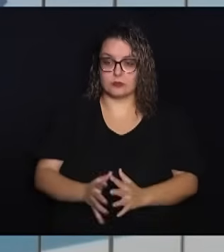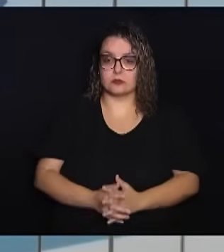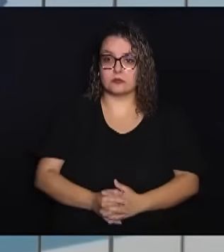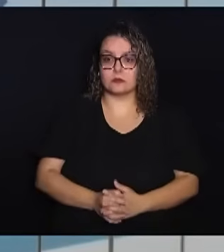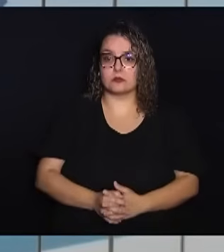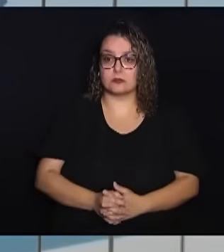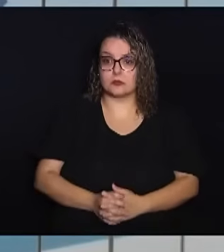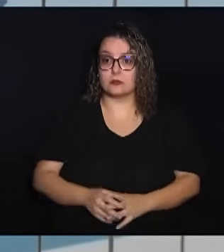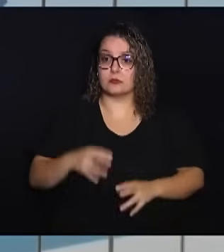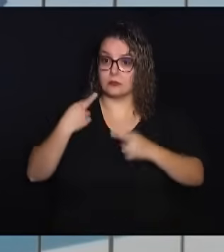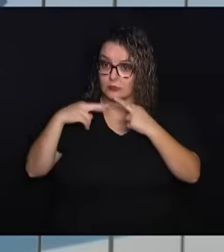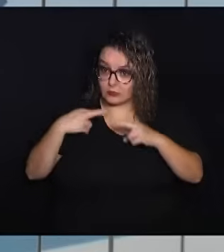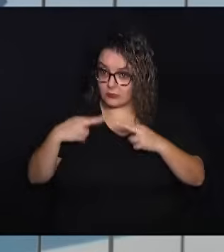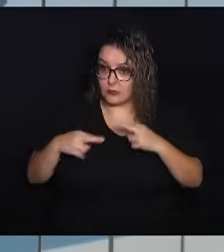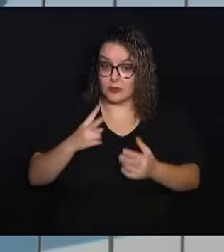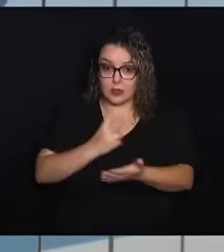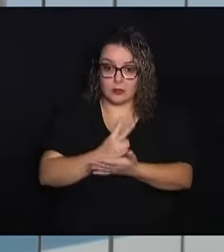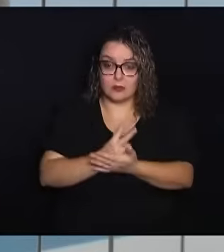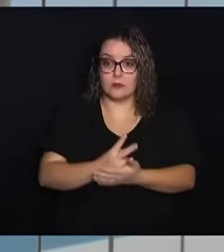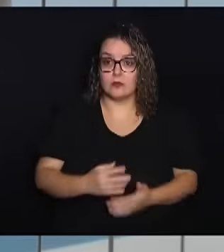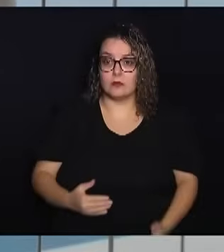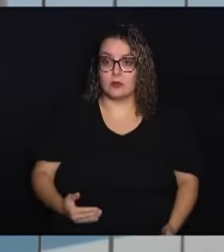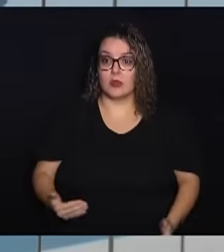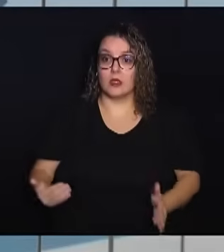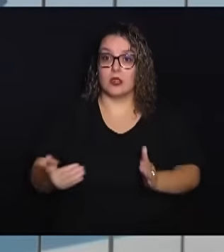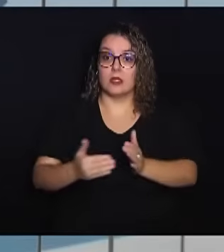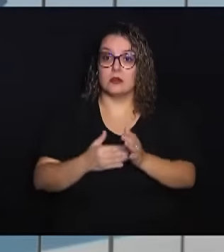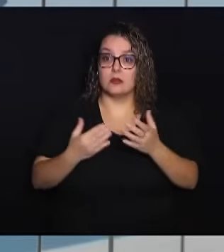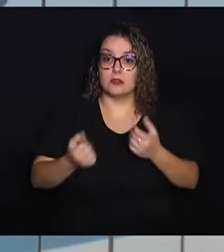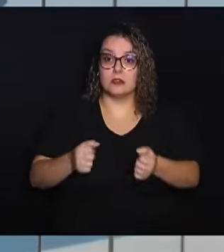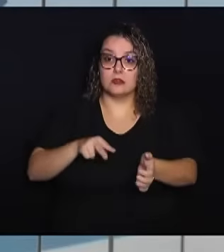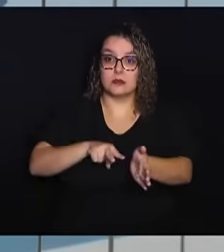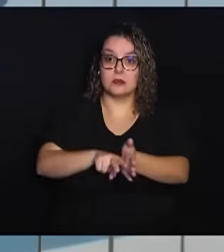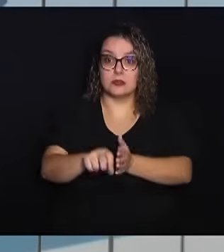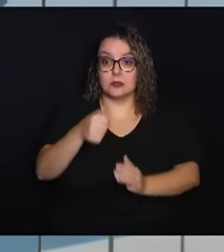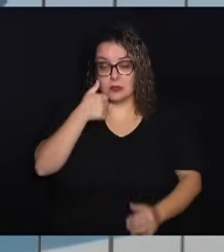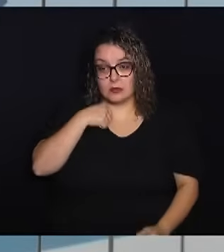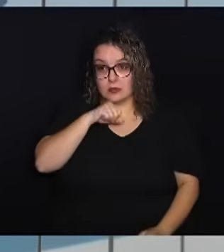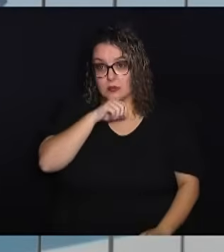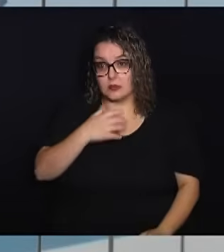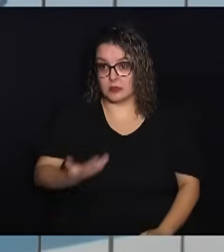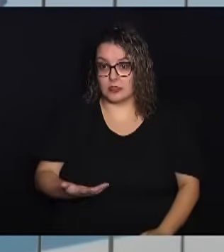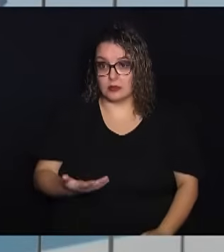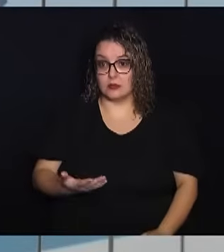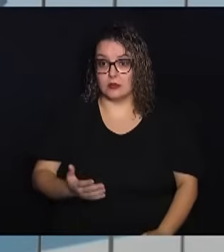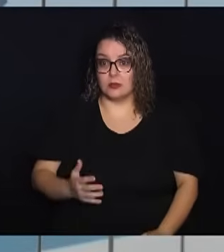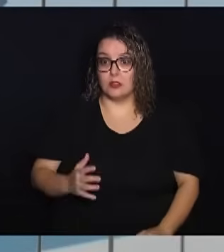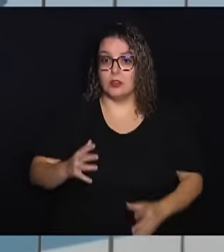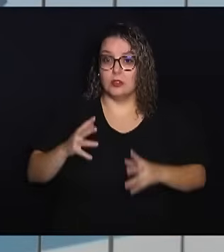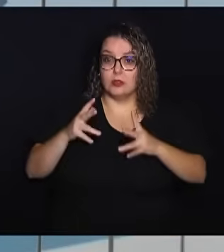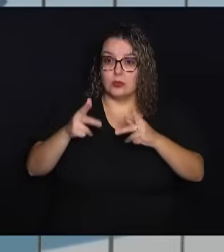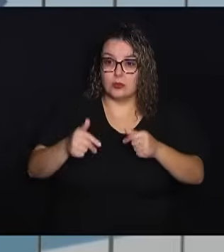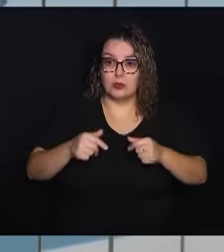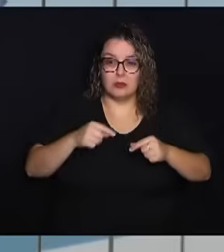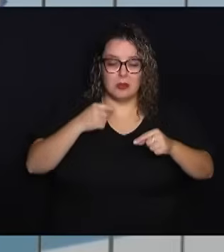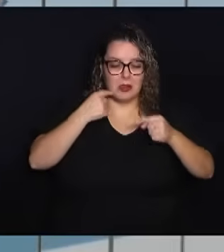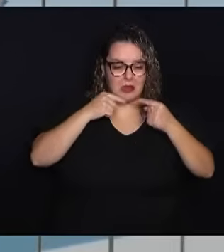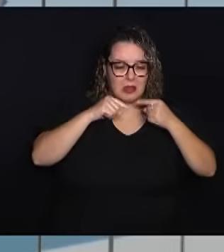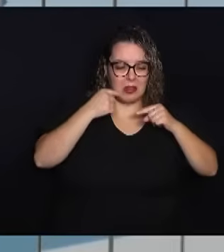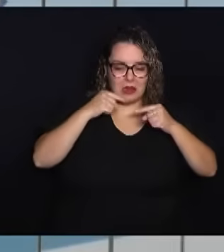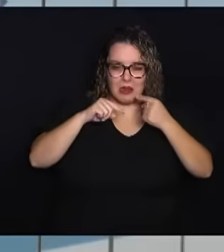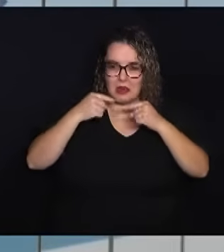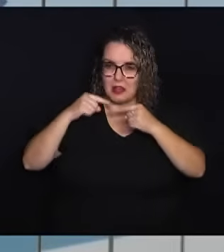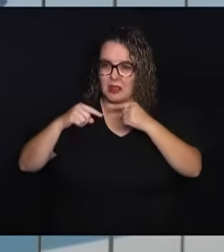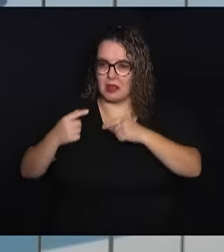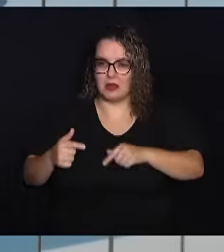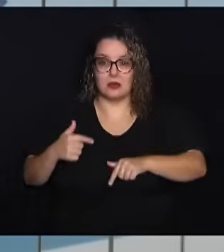que eu reclamava muito, até que eu recebi esse diagnóstico da minha mãe. Então eu vi que tudo aquilo que eu murmurava, que era